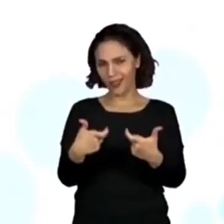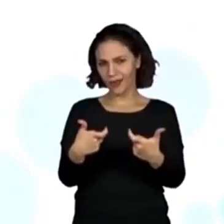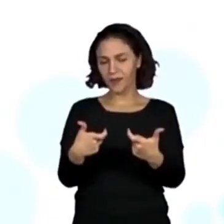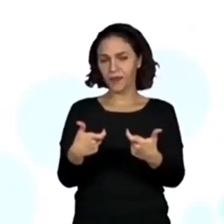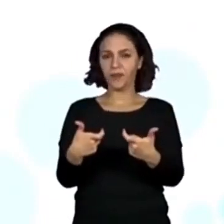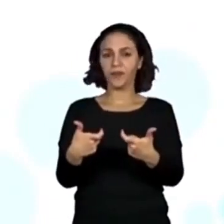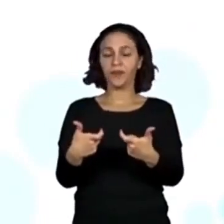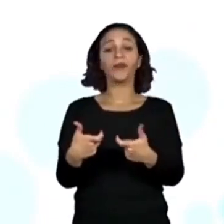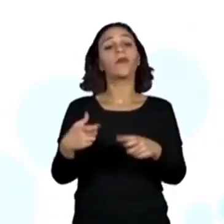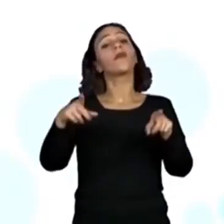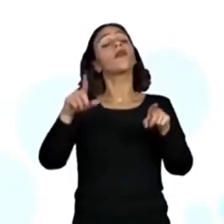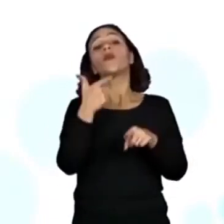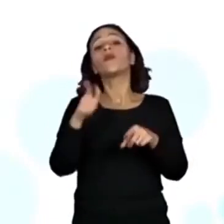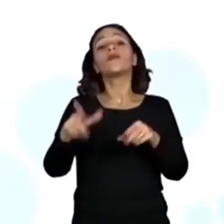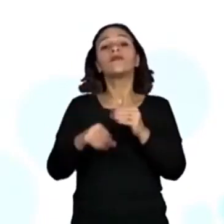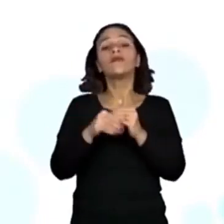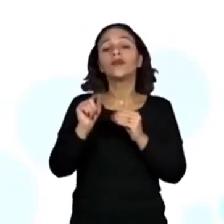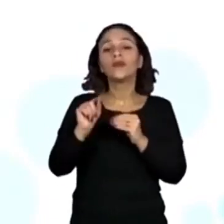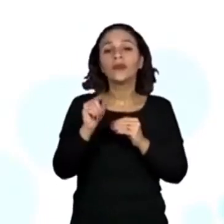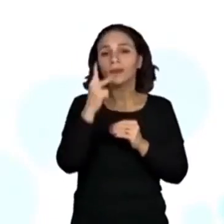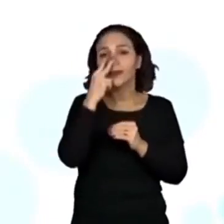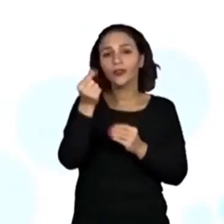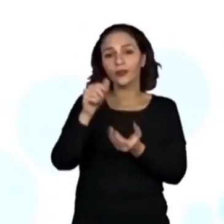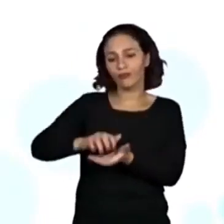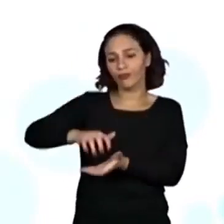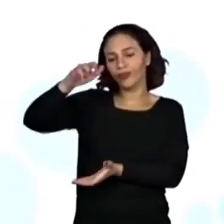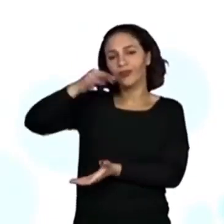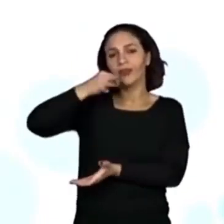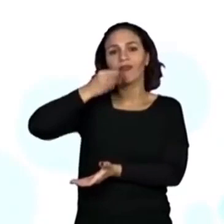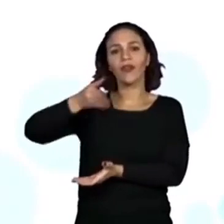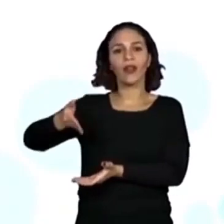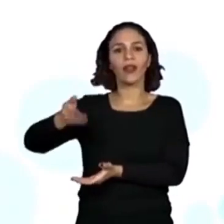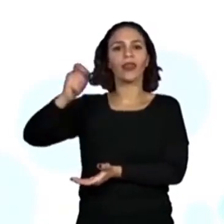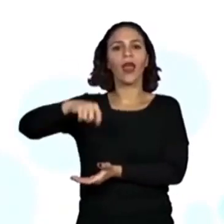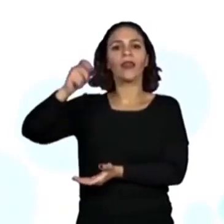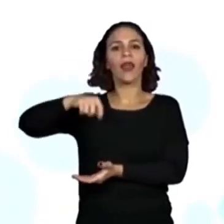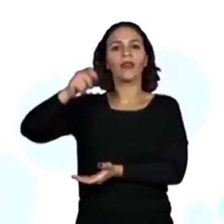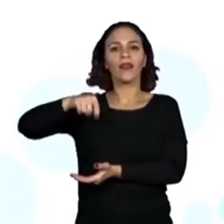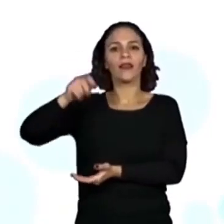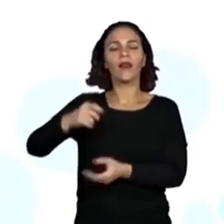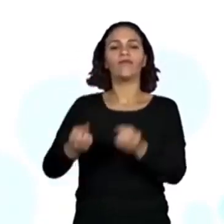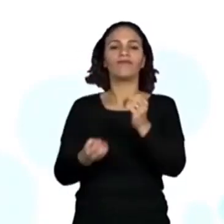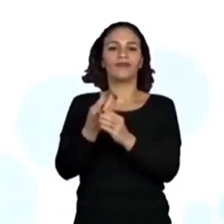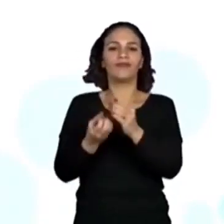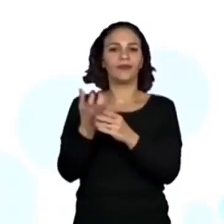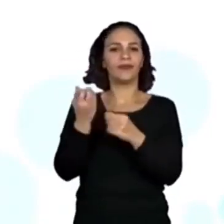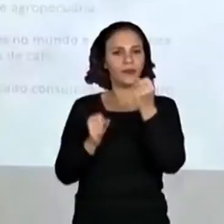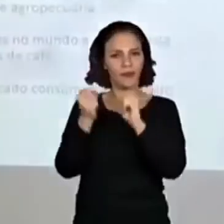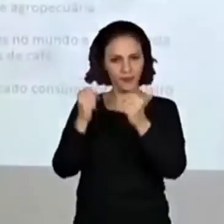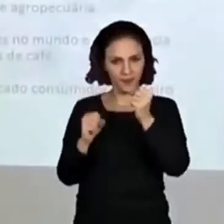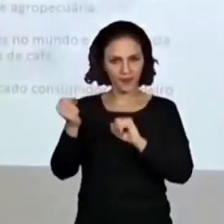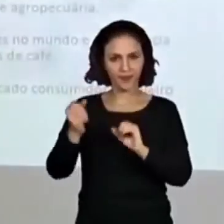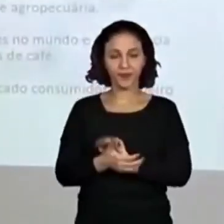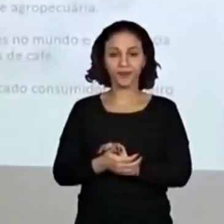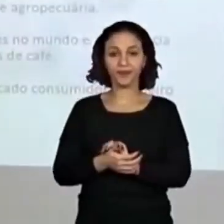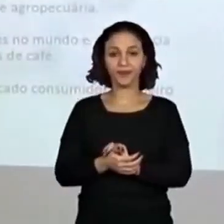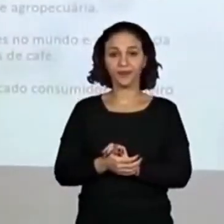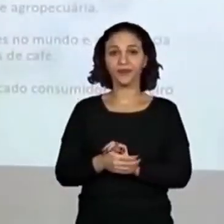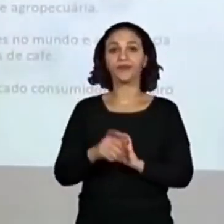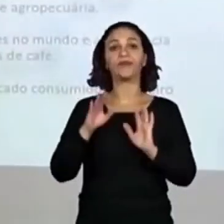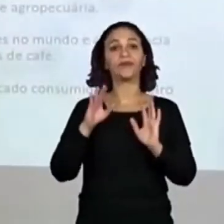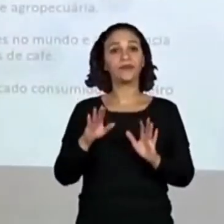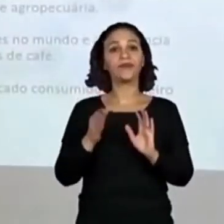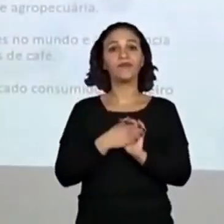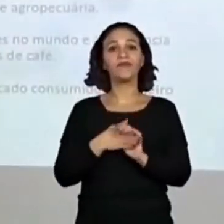e o capital acumulado pelo café que permitiu a construção das indústrias. Né, o